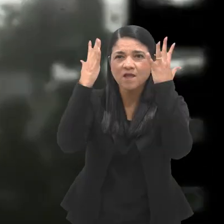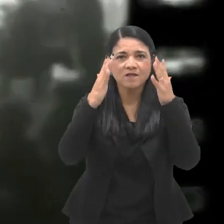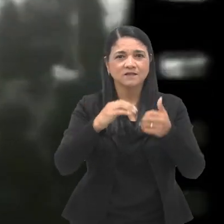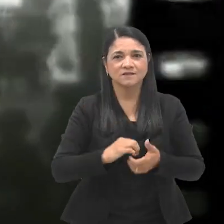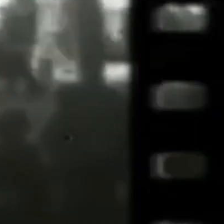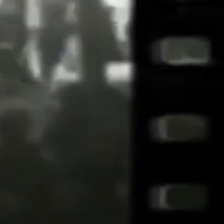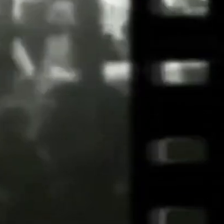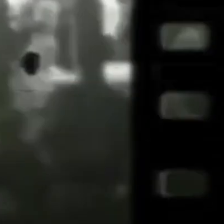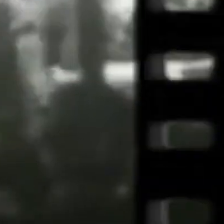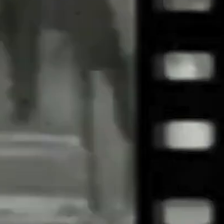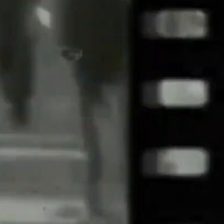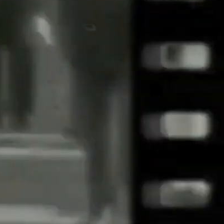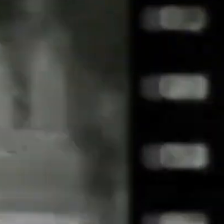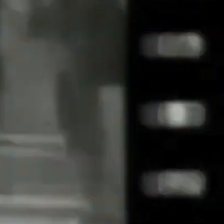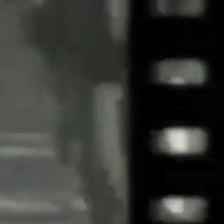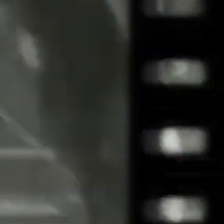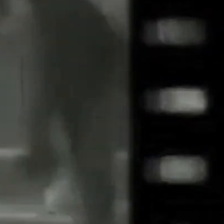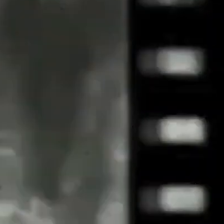em festa.